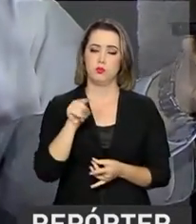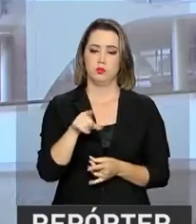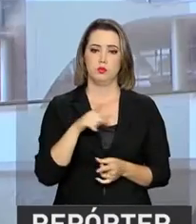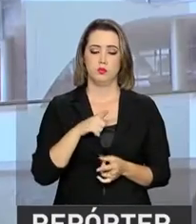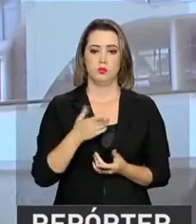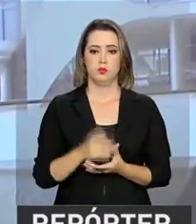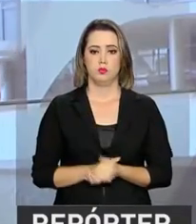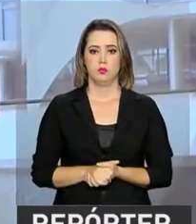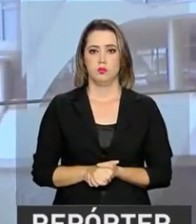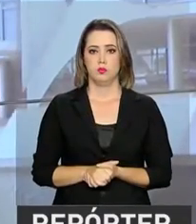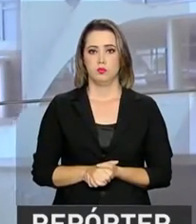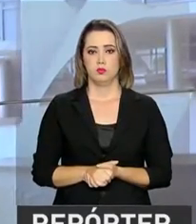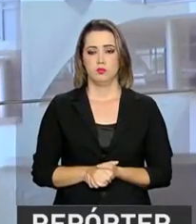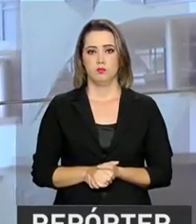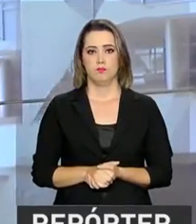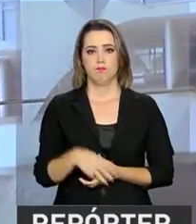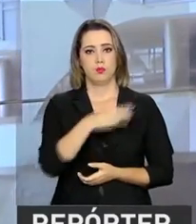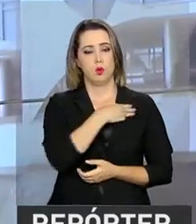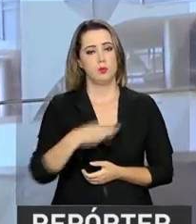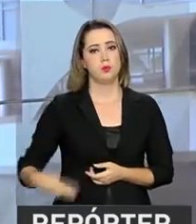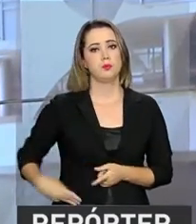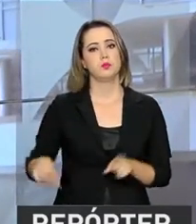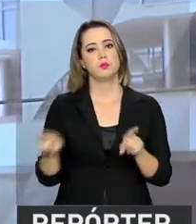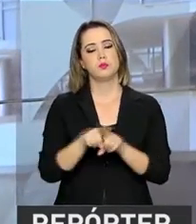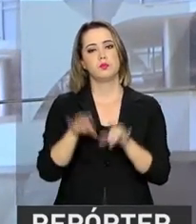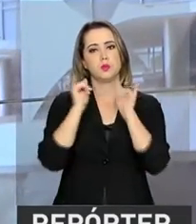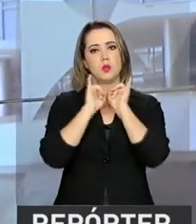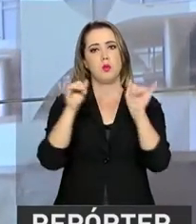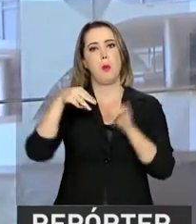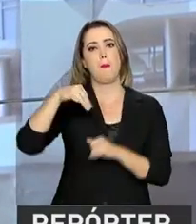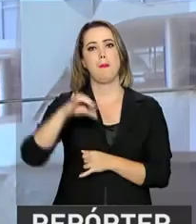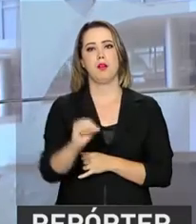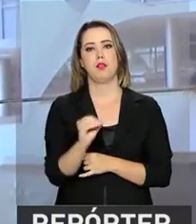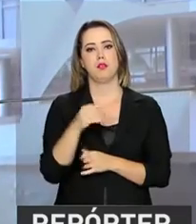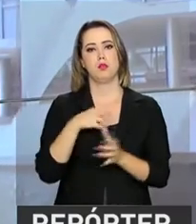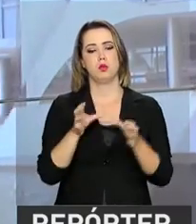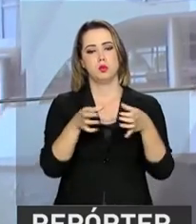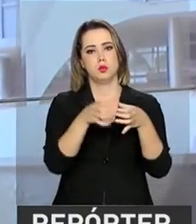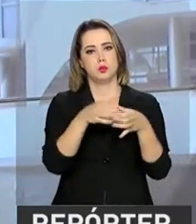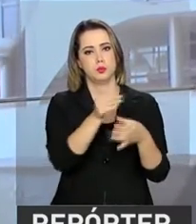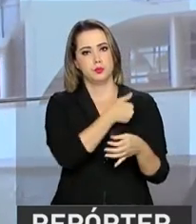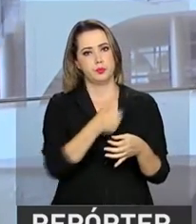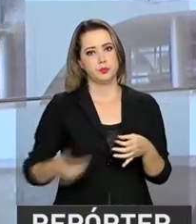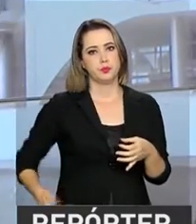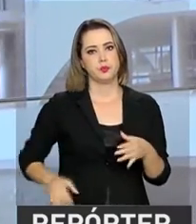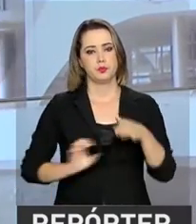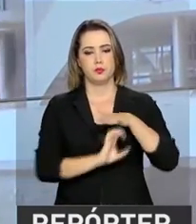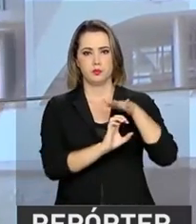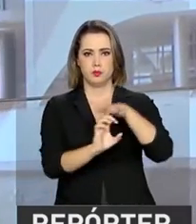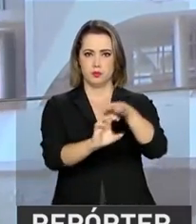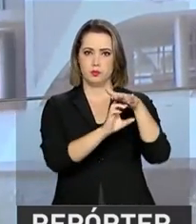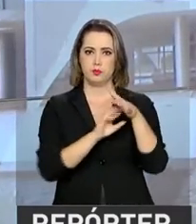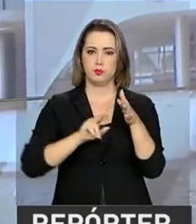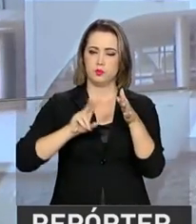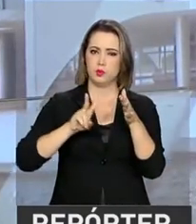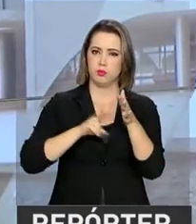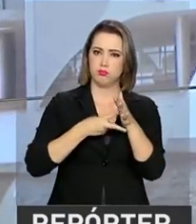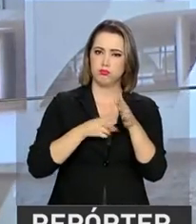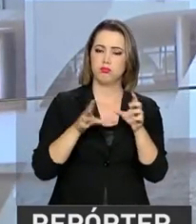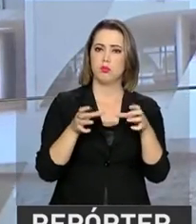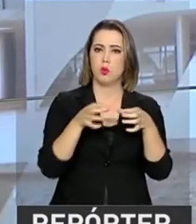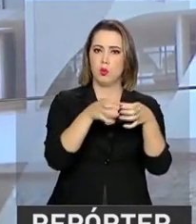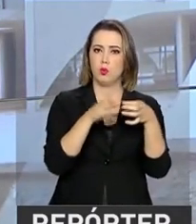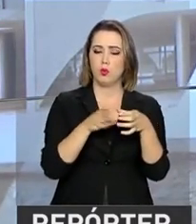bons o ministro anunciou ainda que em maio uma comitiva do governo empresas e associações vai